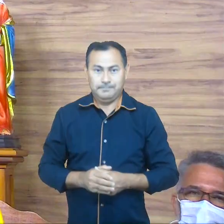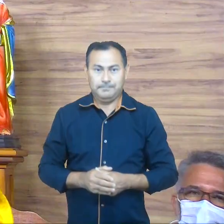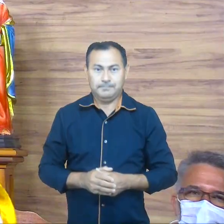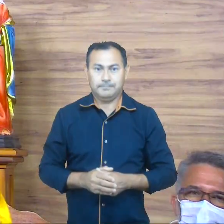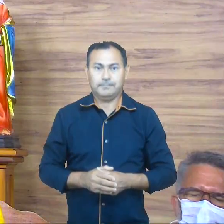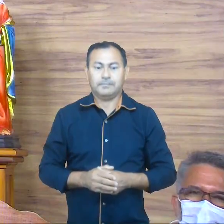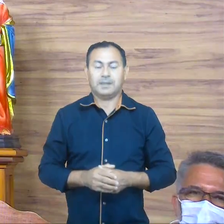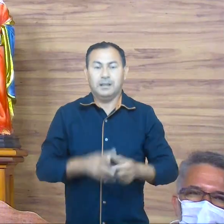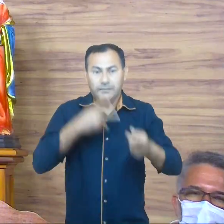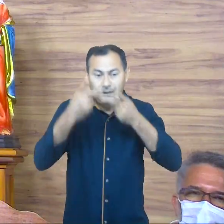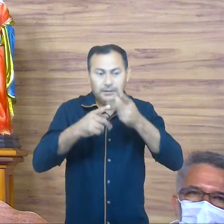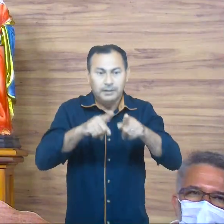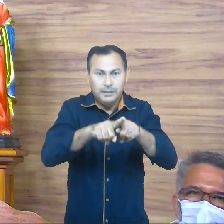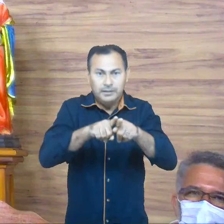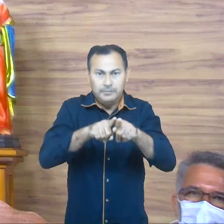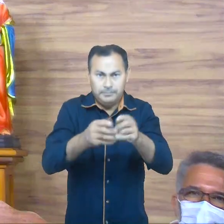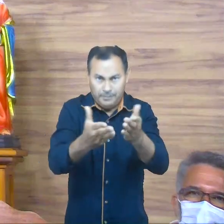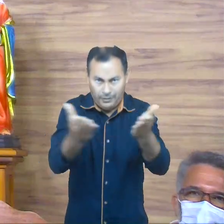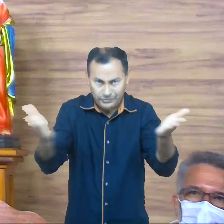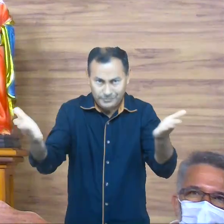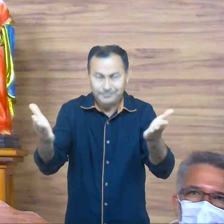ele vem dizer: irmãos,